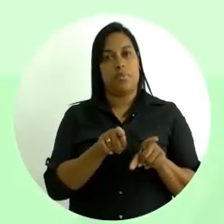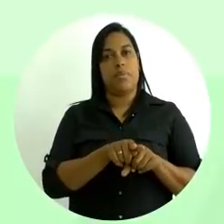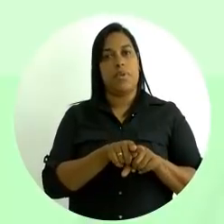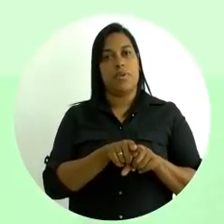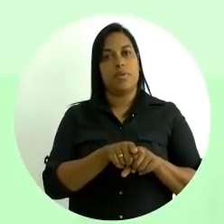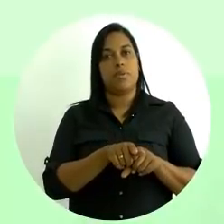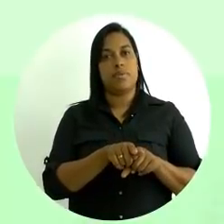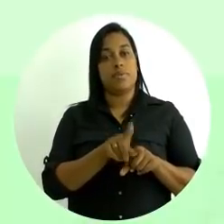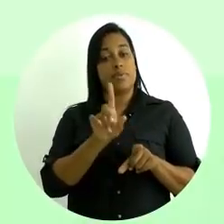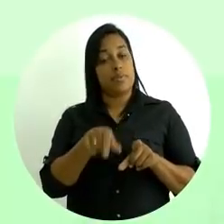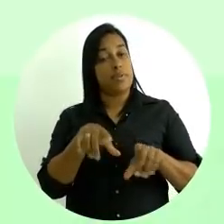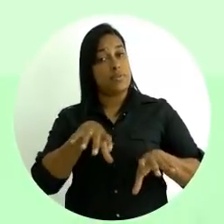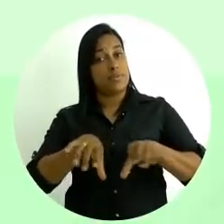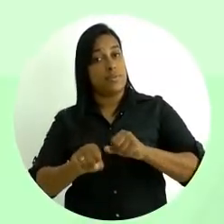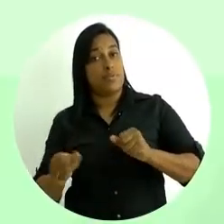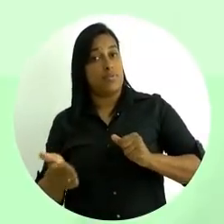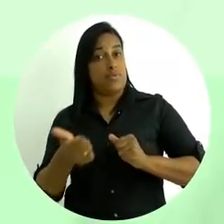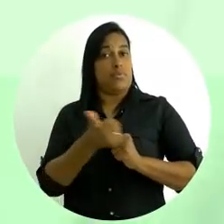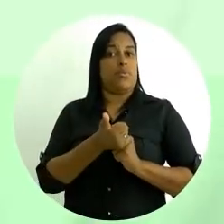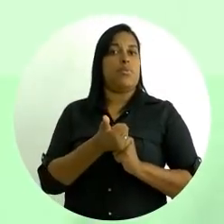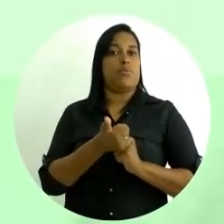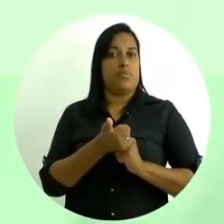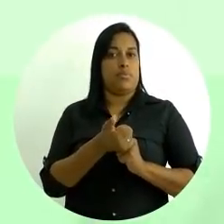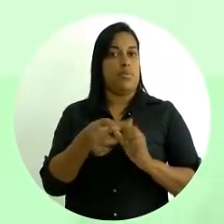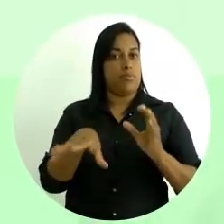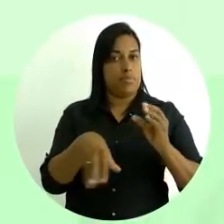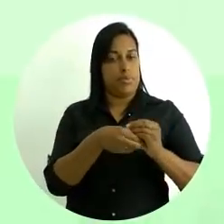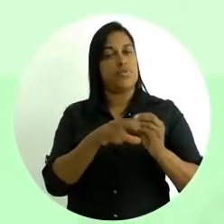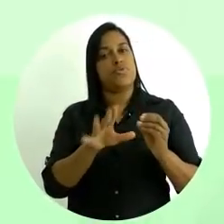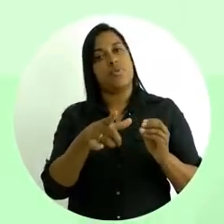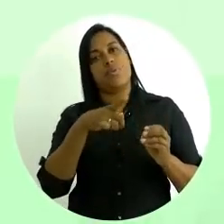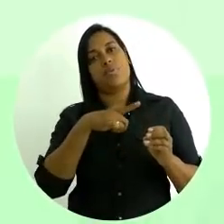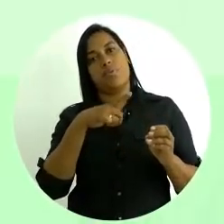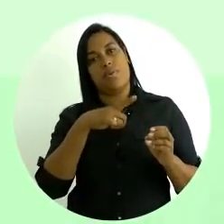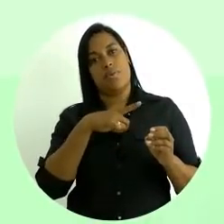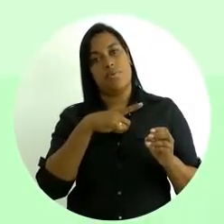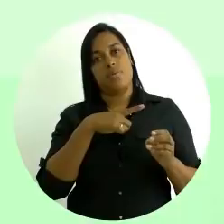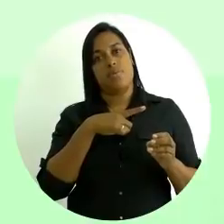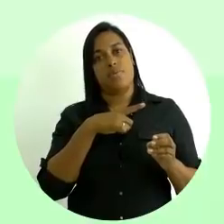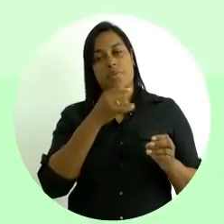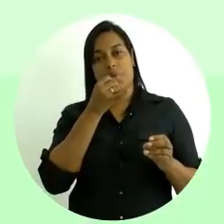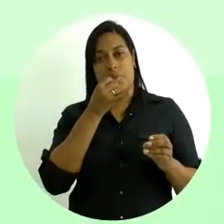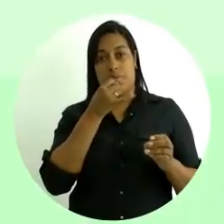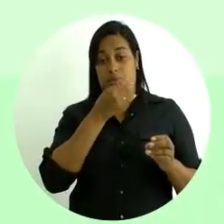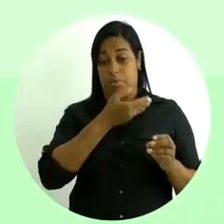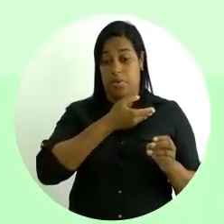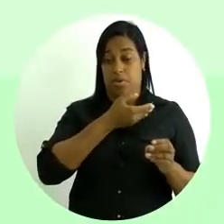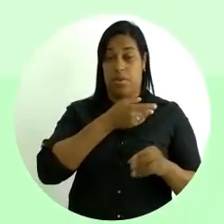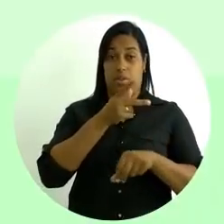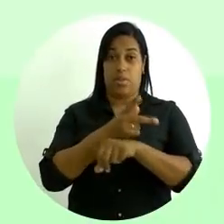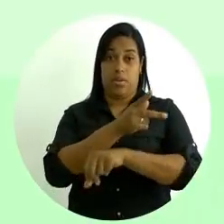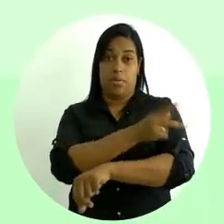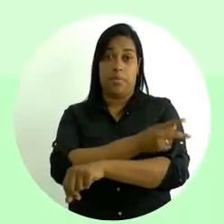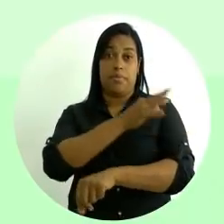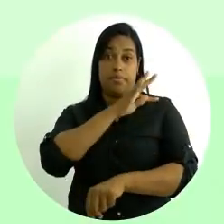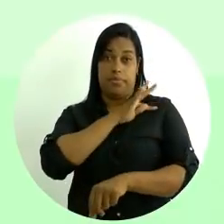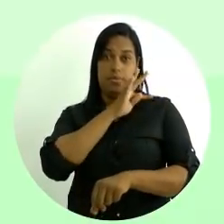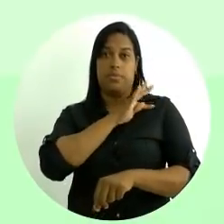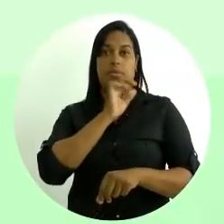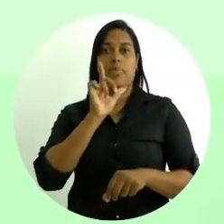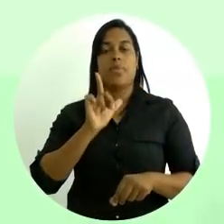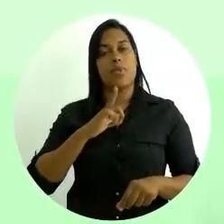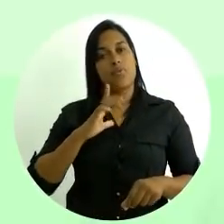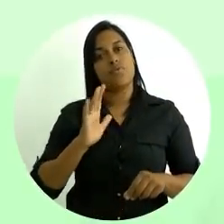dele, aprofundamento dessa formação docente, ele já tem com o seu colega técnico